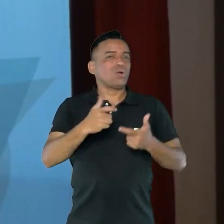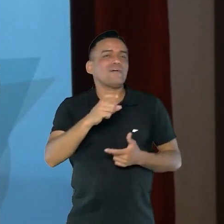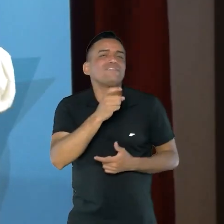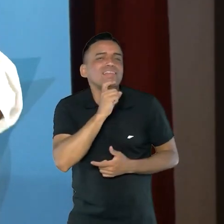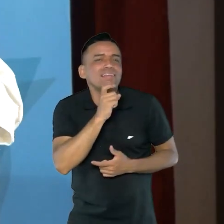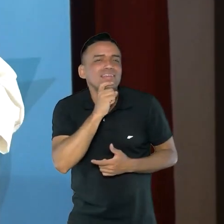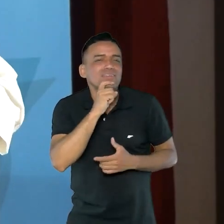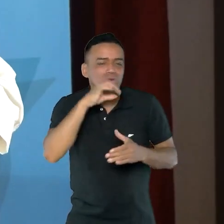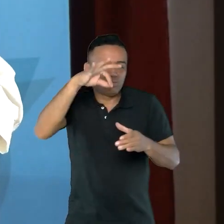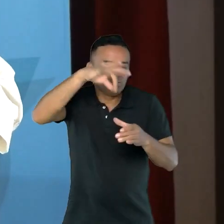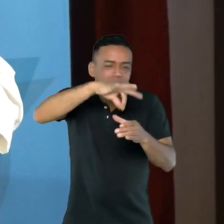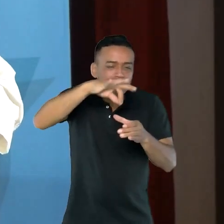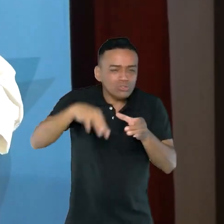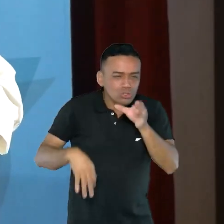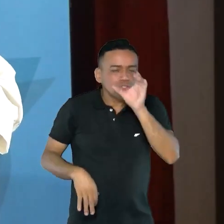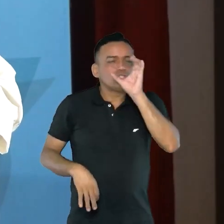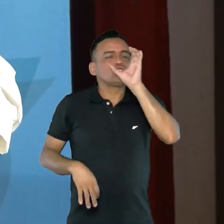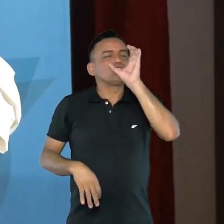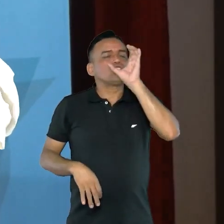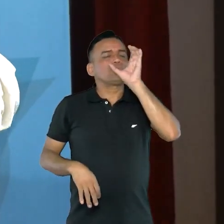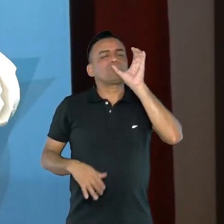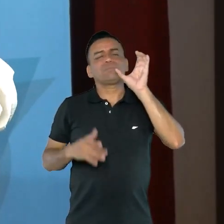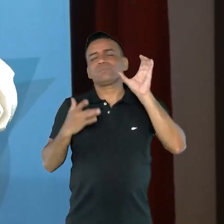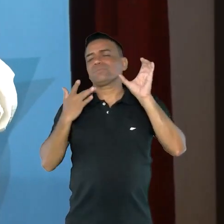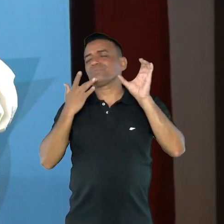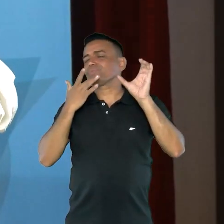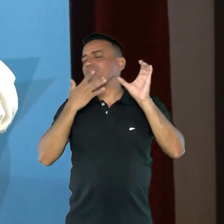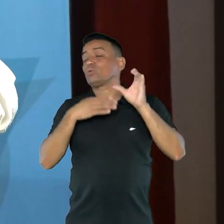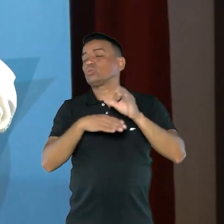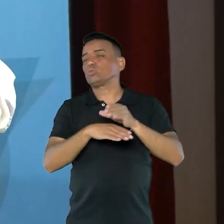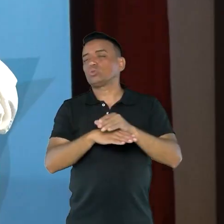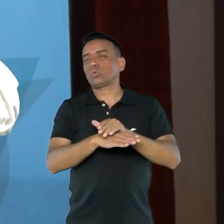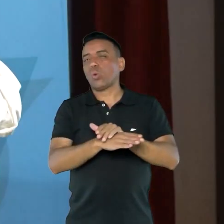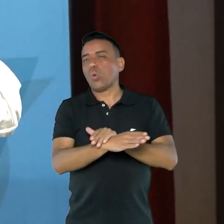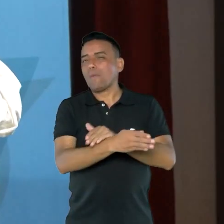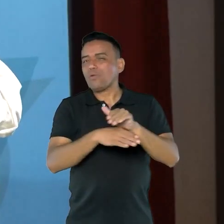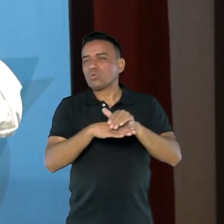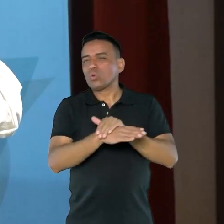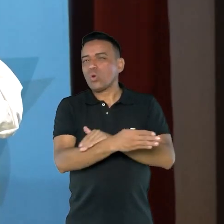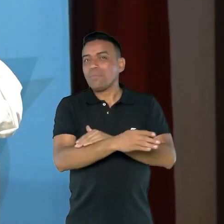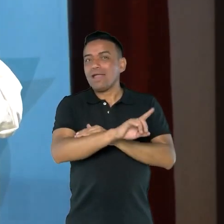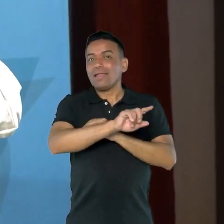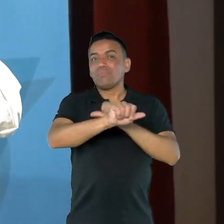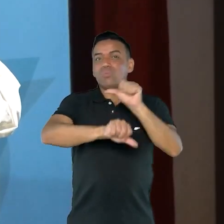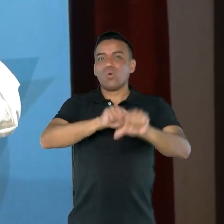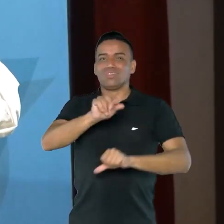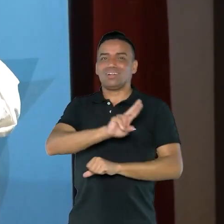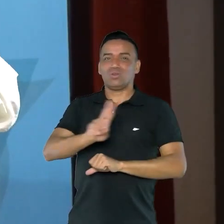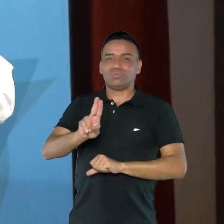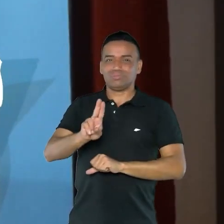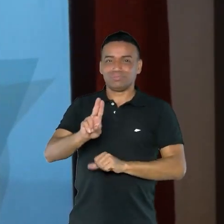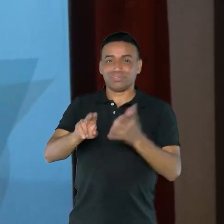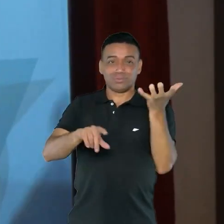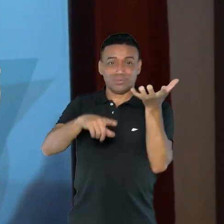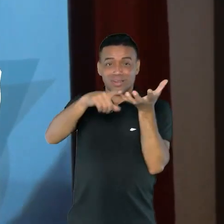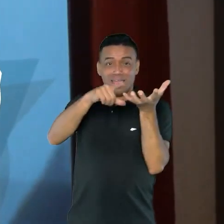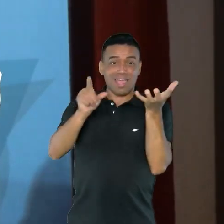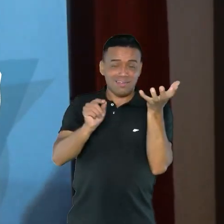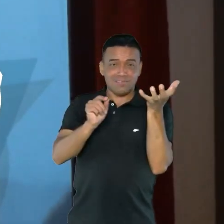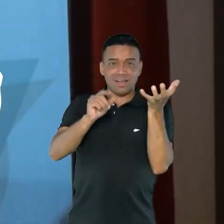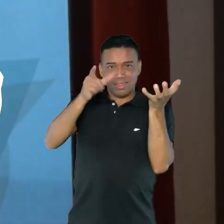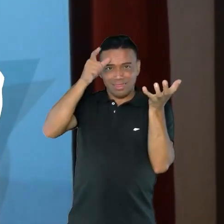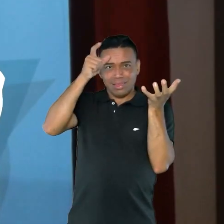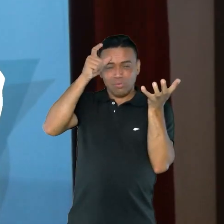isso se torna um hábito entre eles, aí eles renomeiam. Em vez de erva do demônio, se torna bebida dos